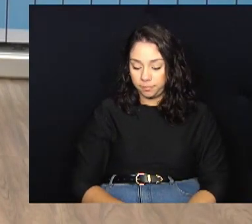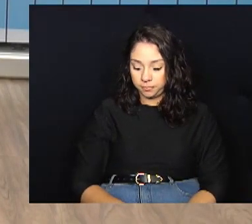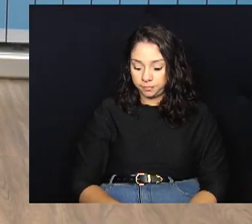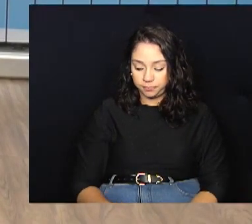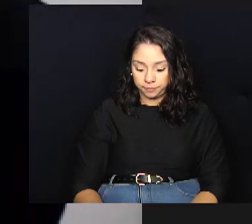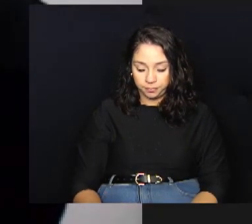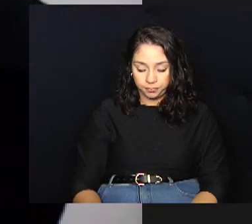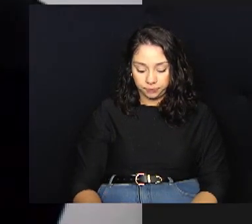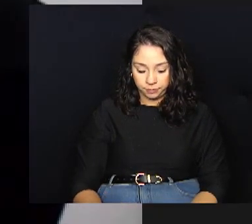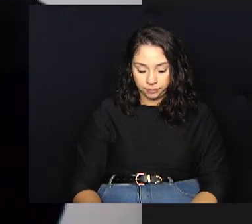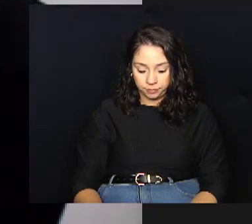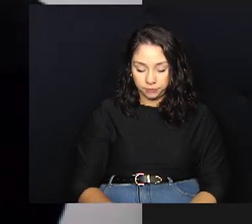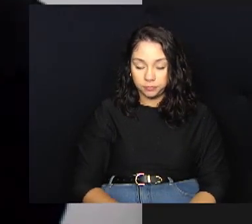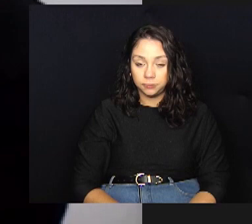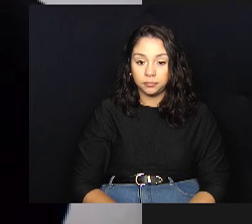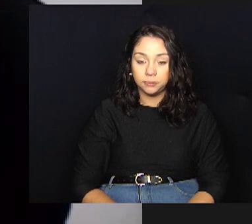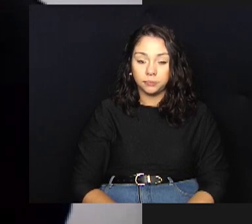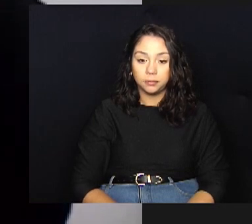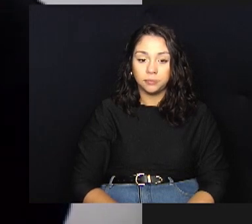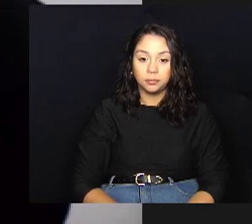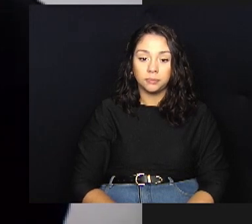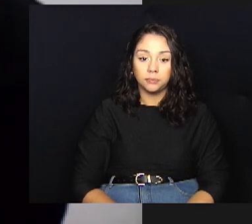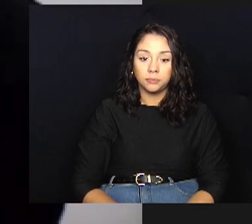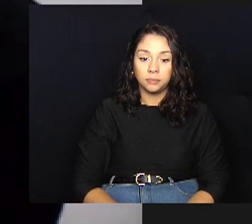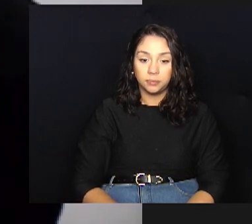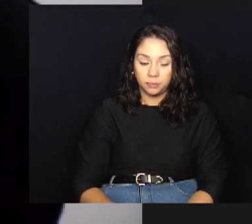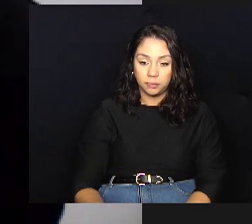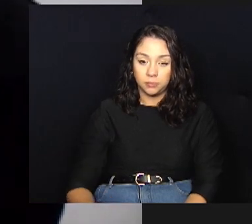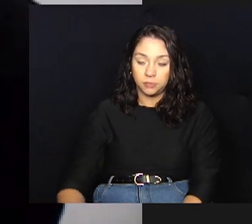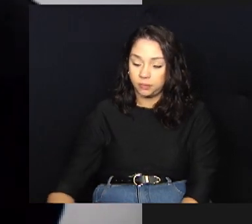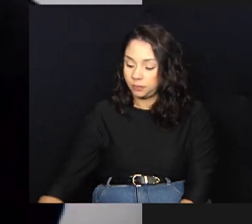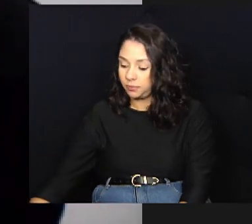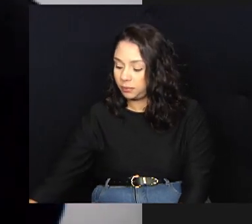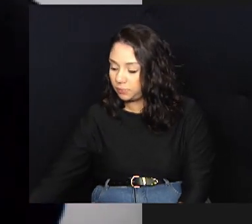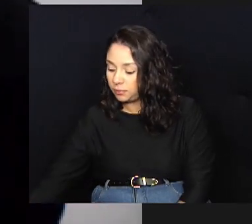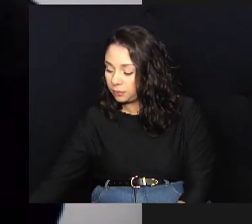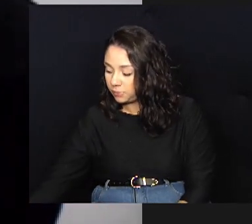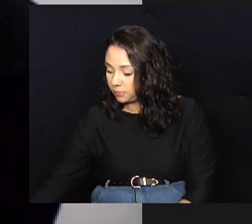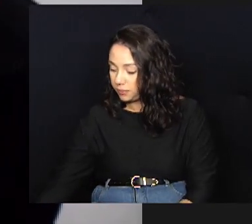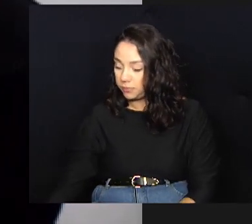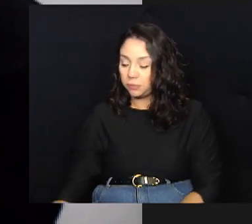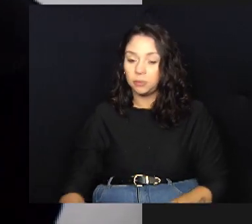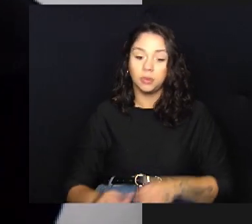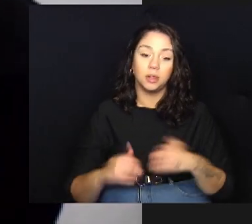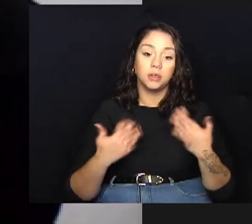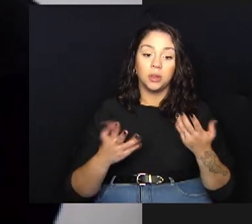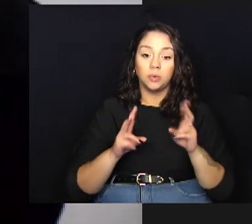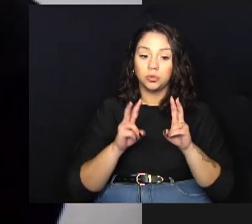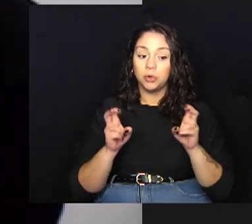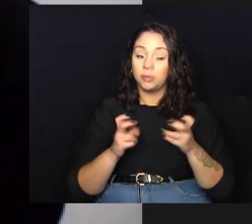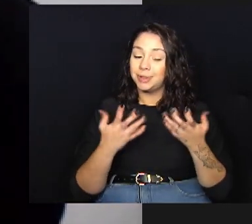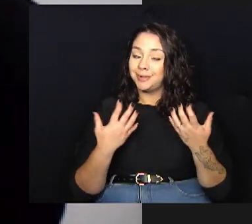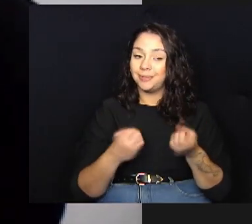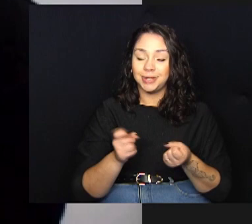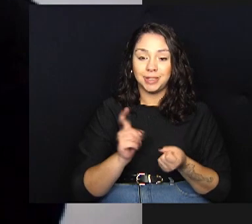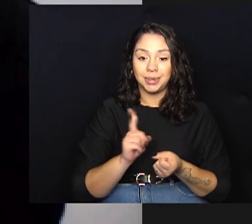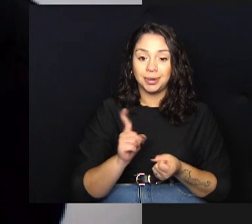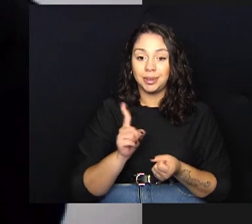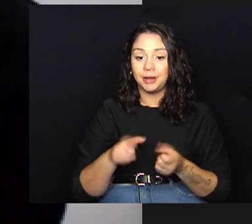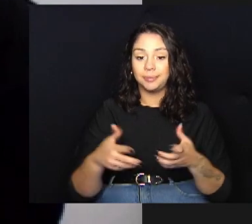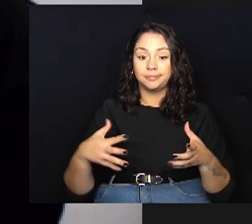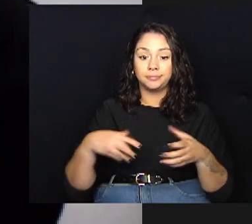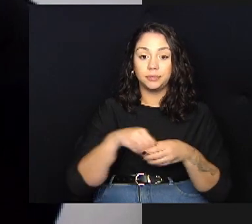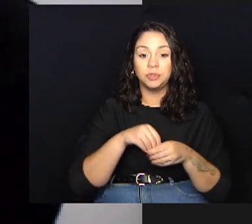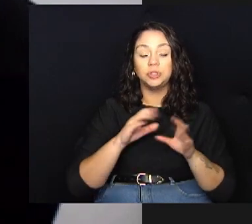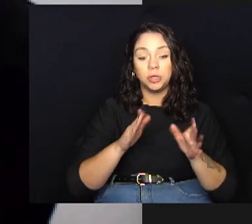então é essa essa questão da recusa né É uma questão que está inserida nesse nesse processo